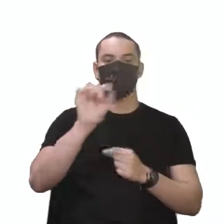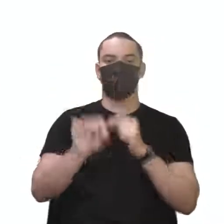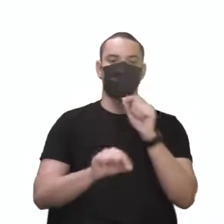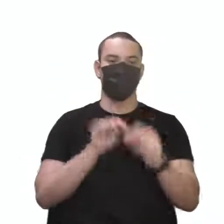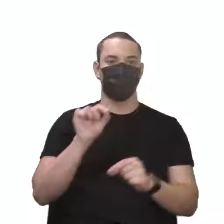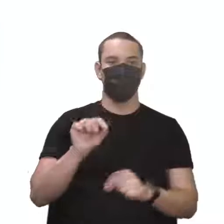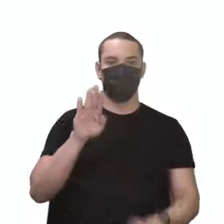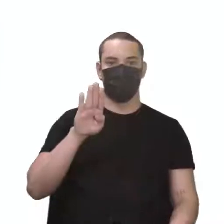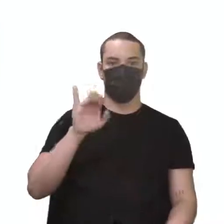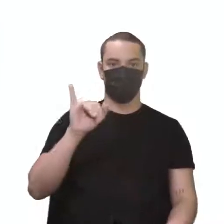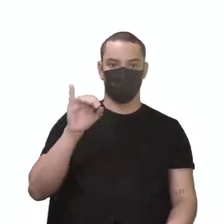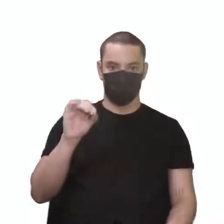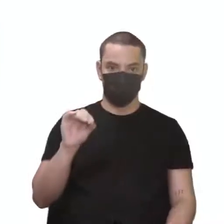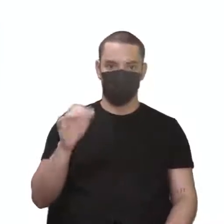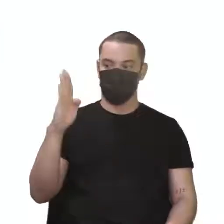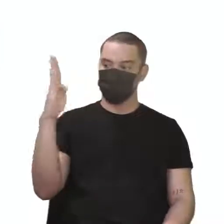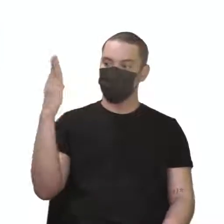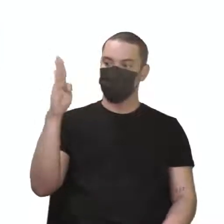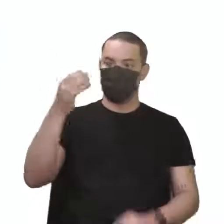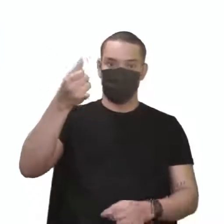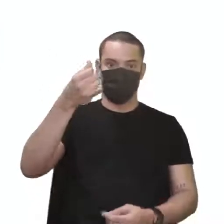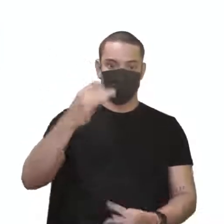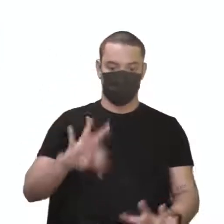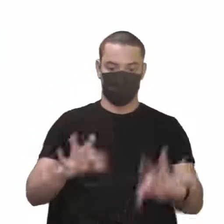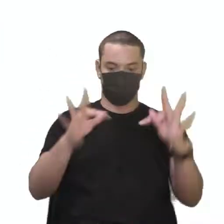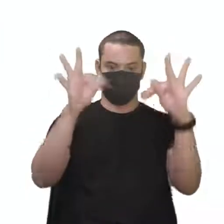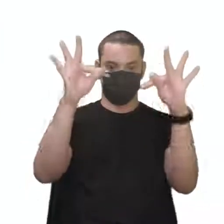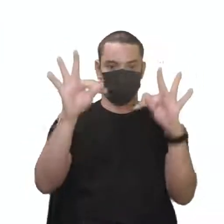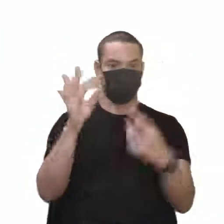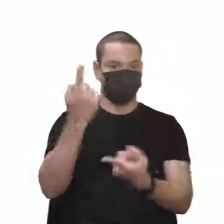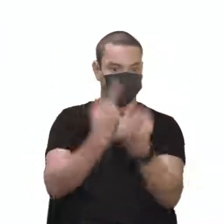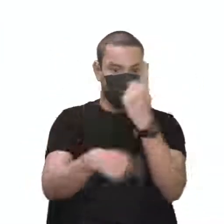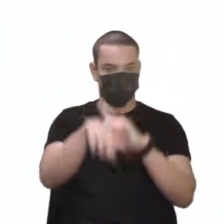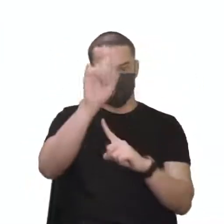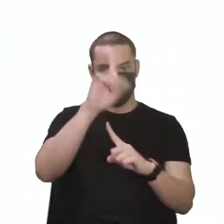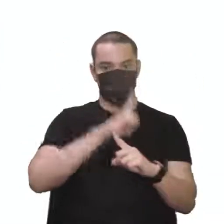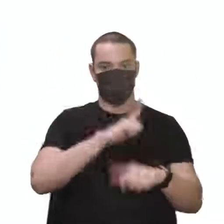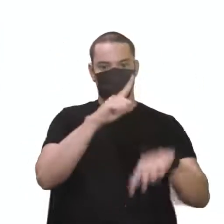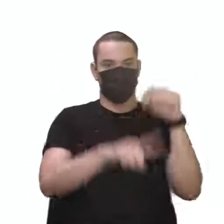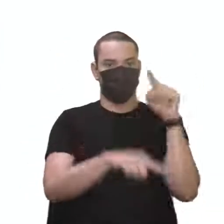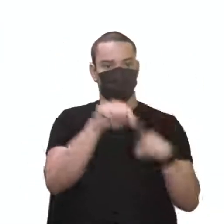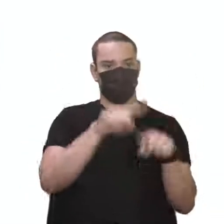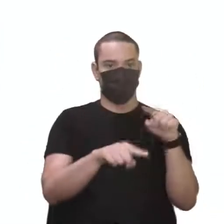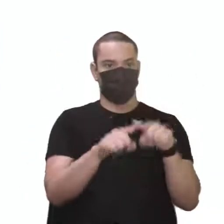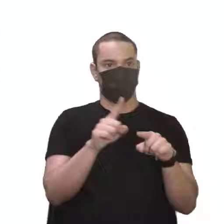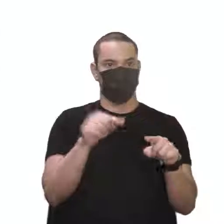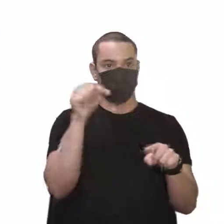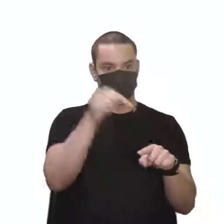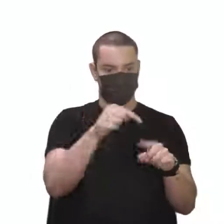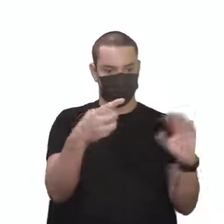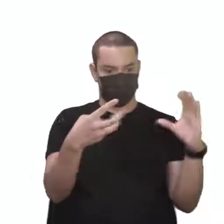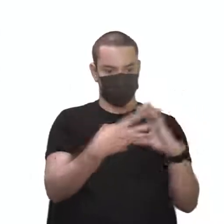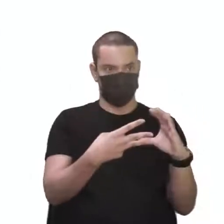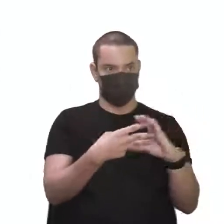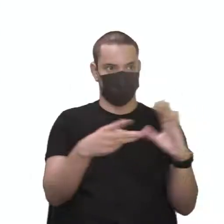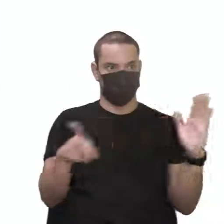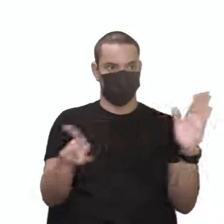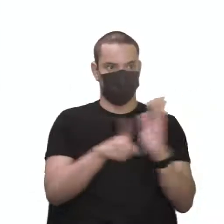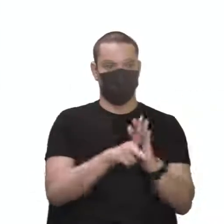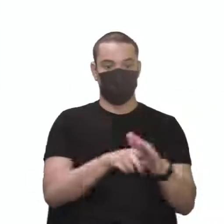a biotecnologia avançasse, ou seja, eu tenho um instrumento, um organismo